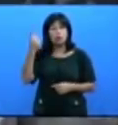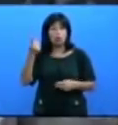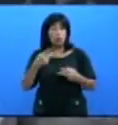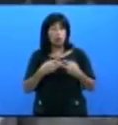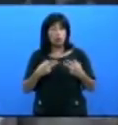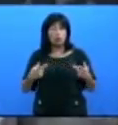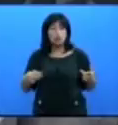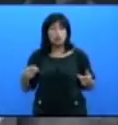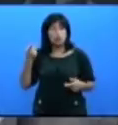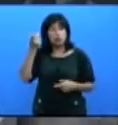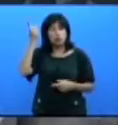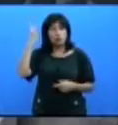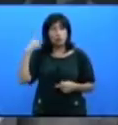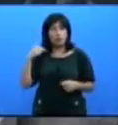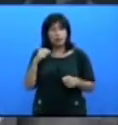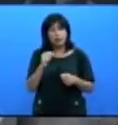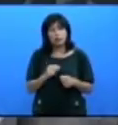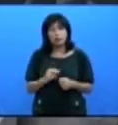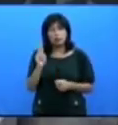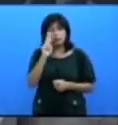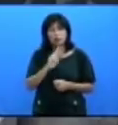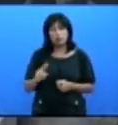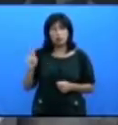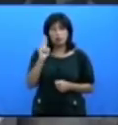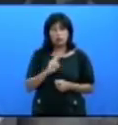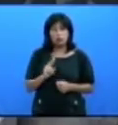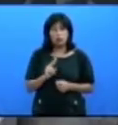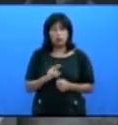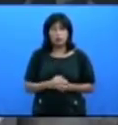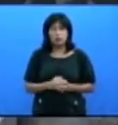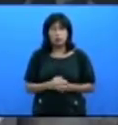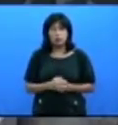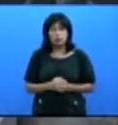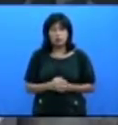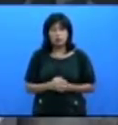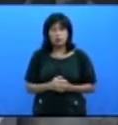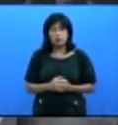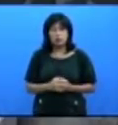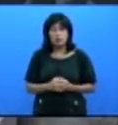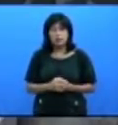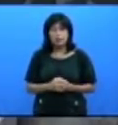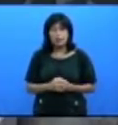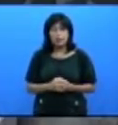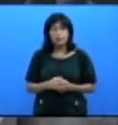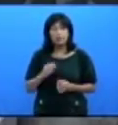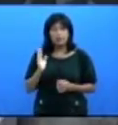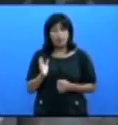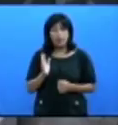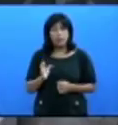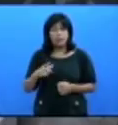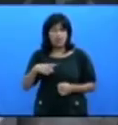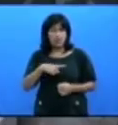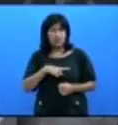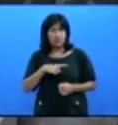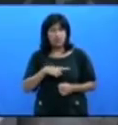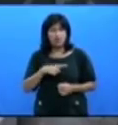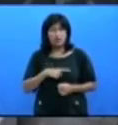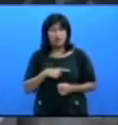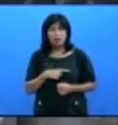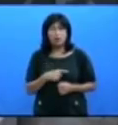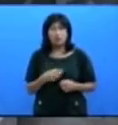trancada, porque lá dentro ela está climatizada com todo o equipamento, o acelerador linear, o aparelho